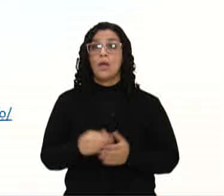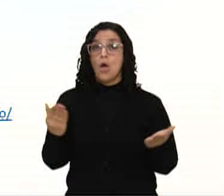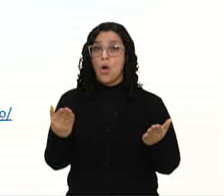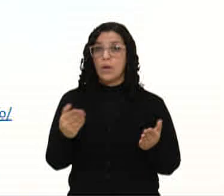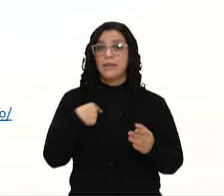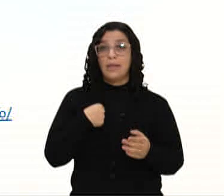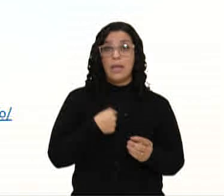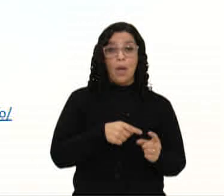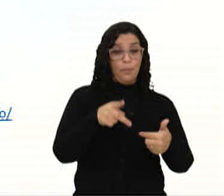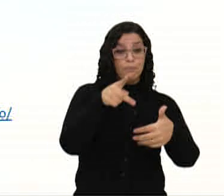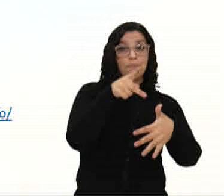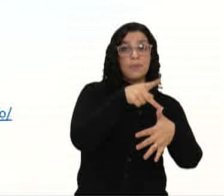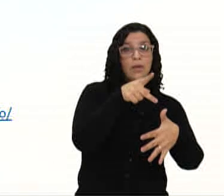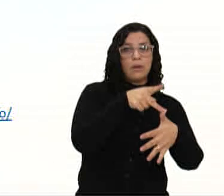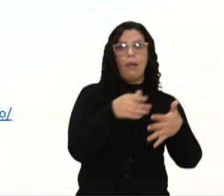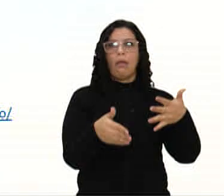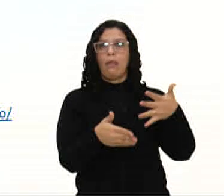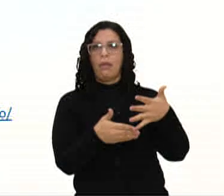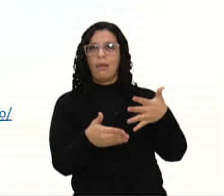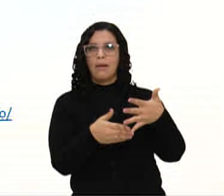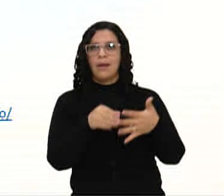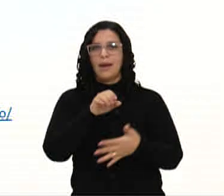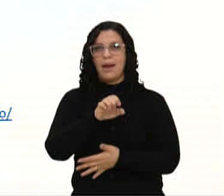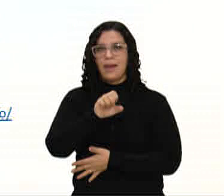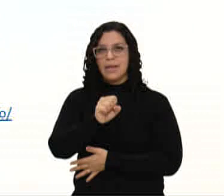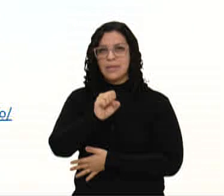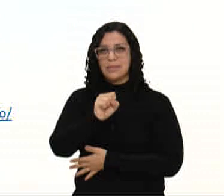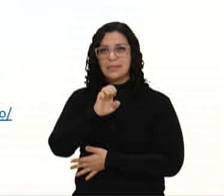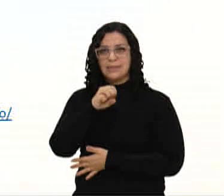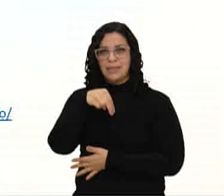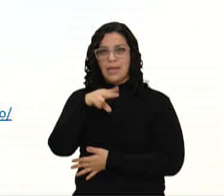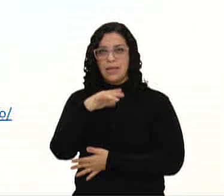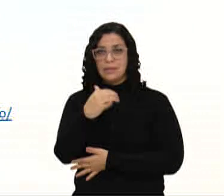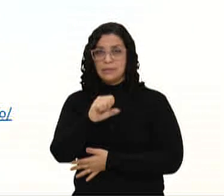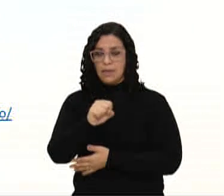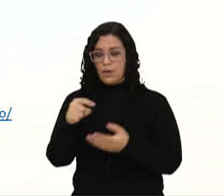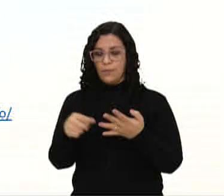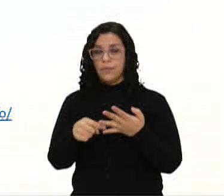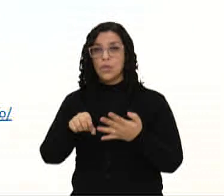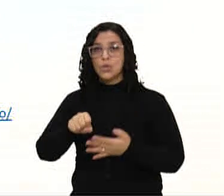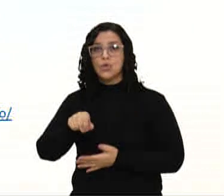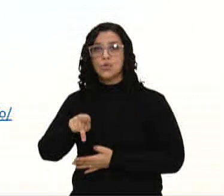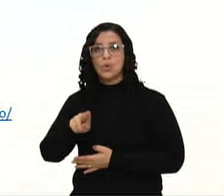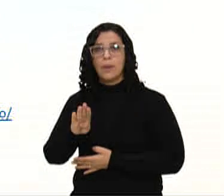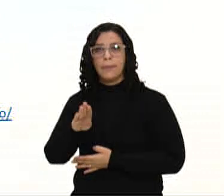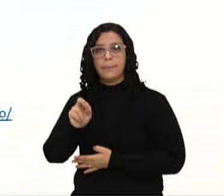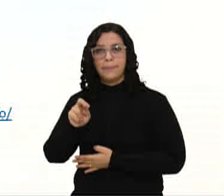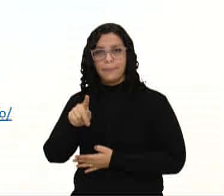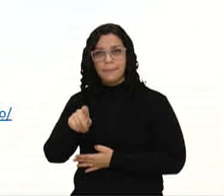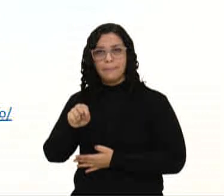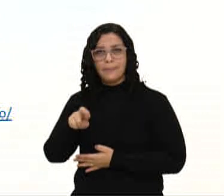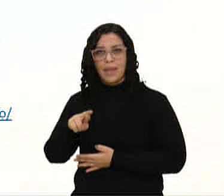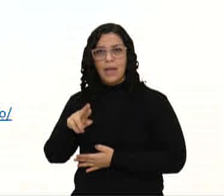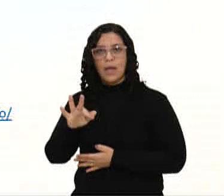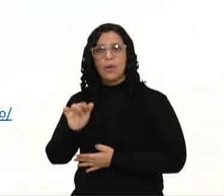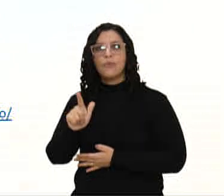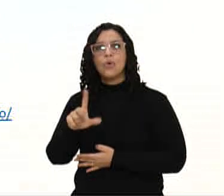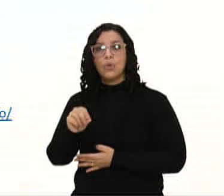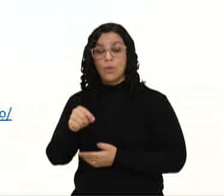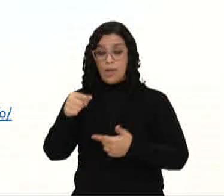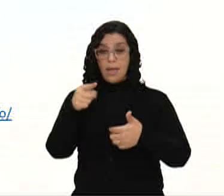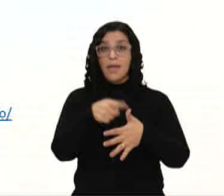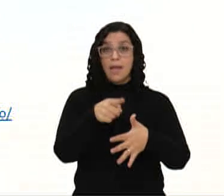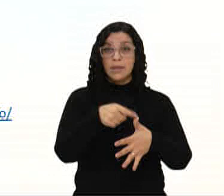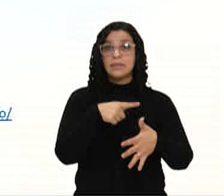Em essencial e supérfluo. Então, vamos ver lá. Quando eu digo essencial, ele trata das necessidades primárias